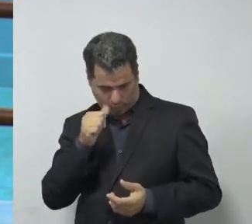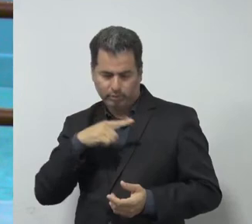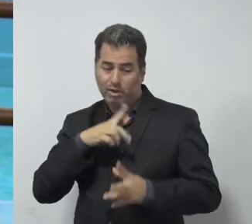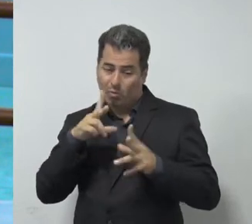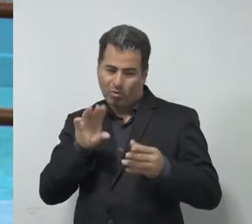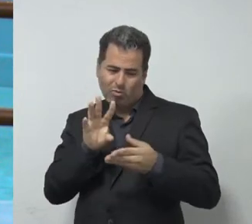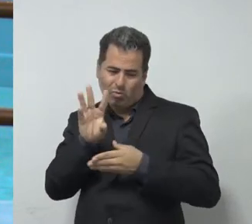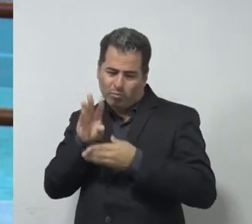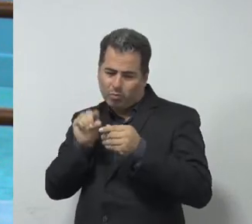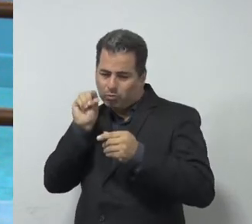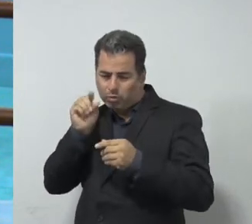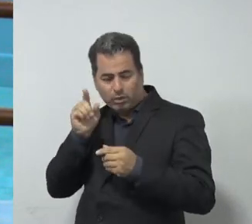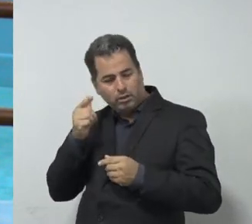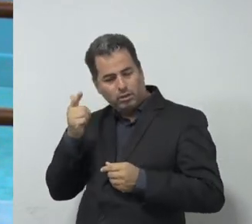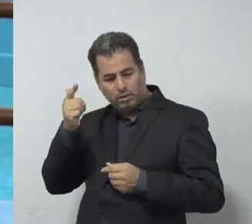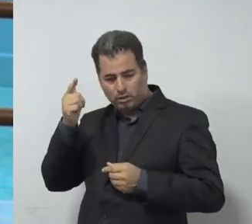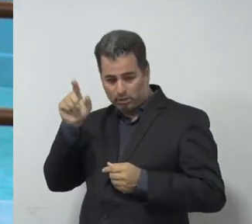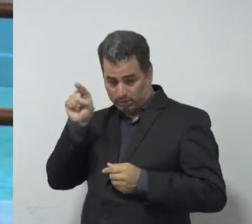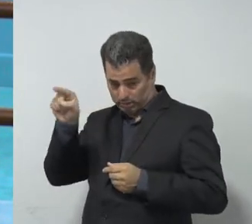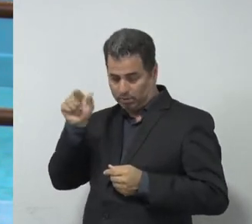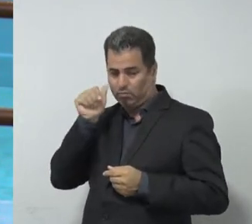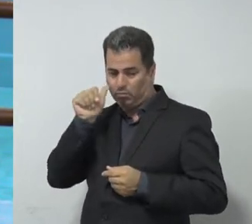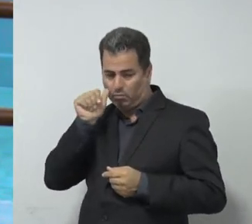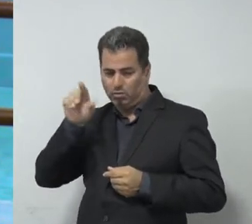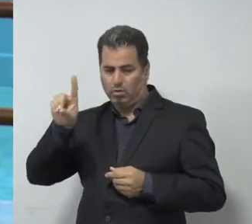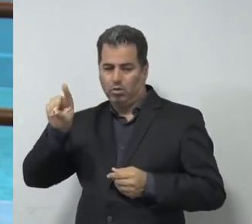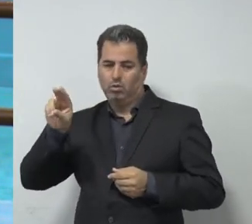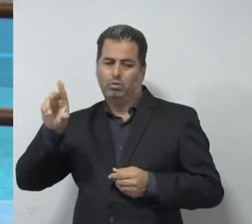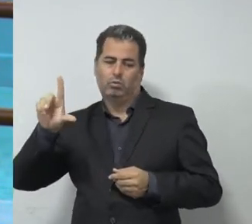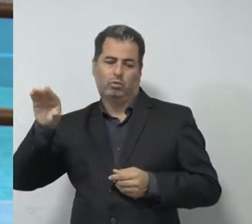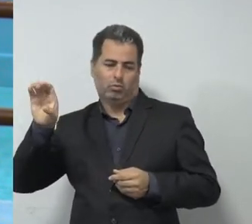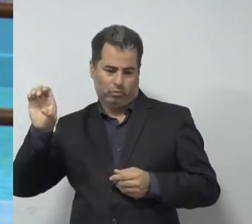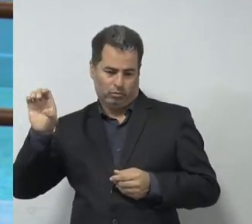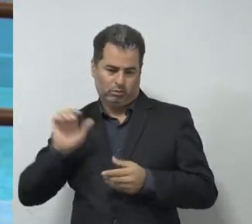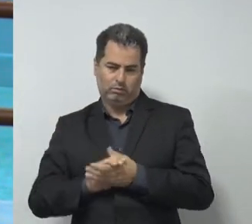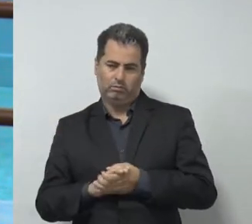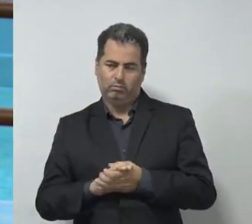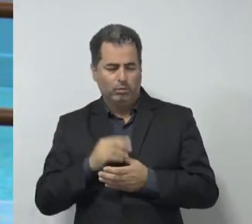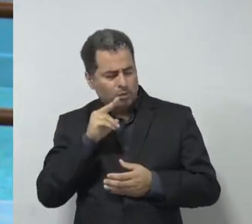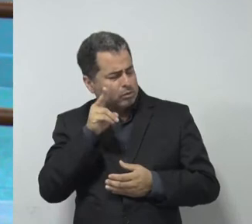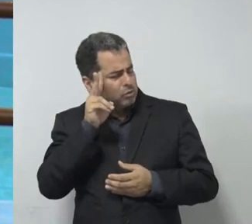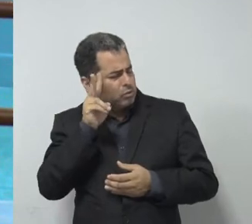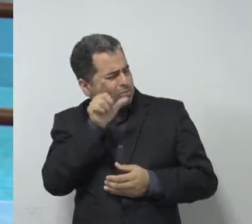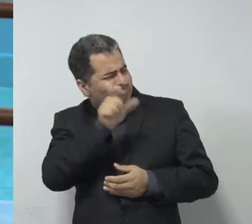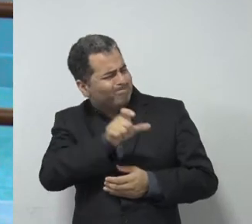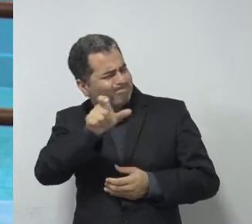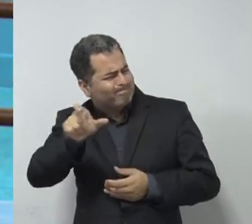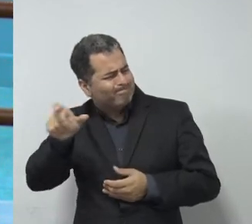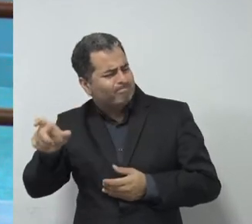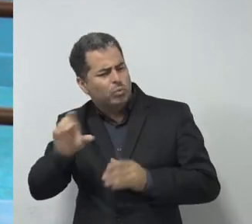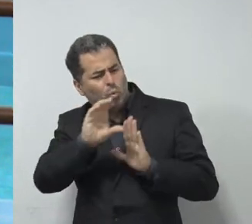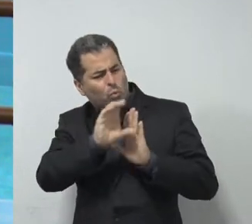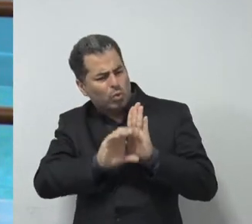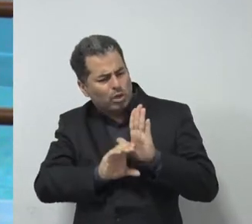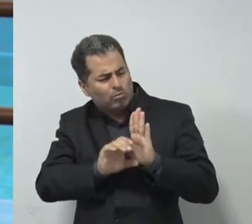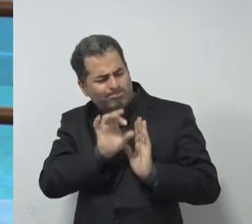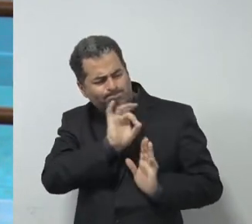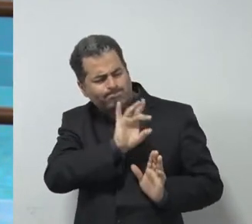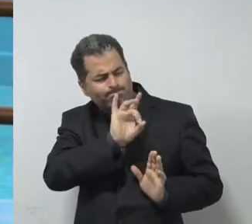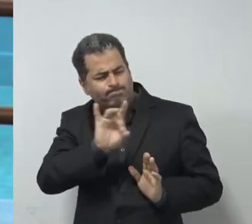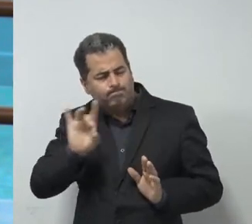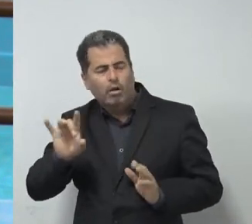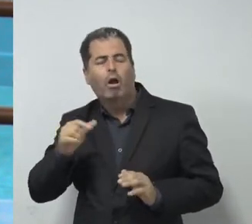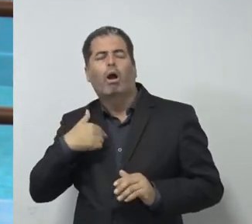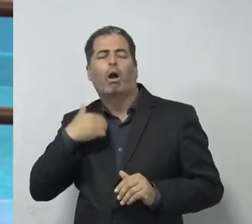Pelo o histórico, né, que foi lido aqui do currículo de cada uma, eu pude entender o motivo